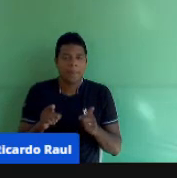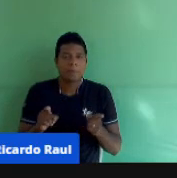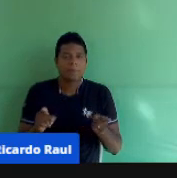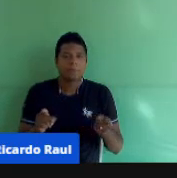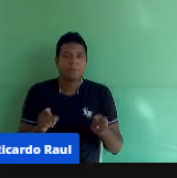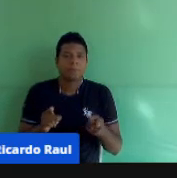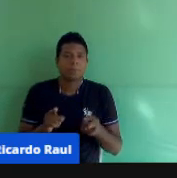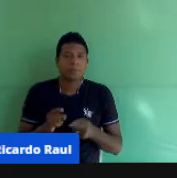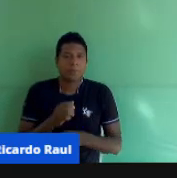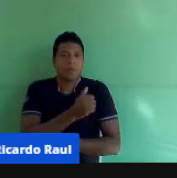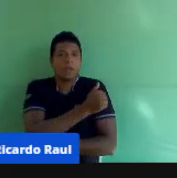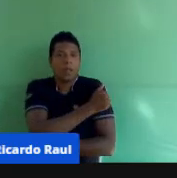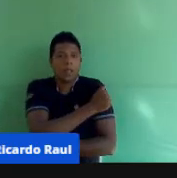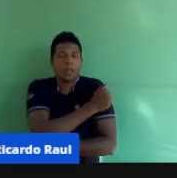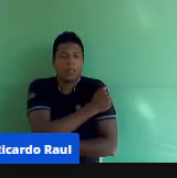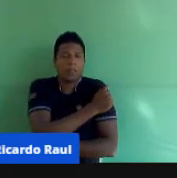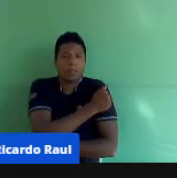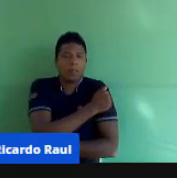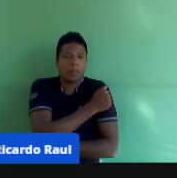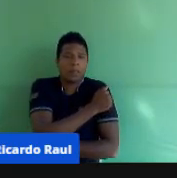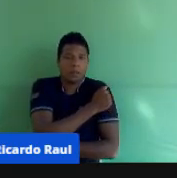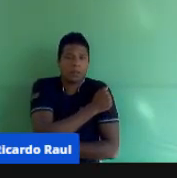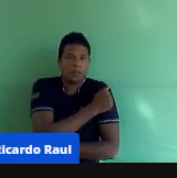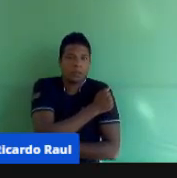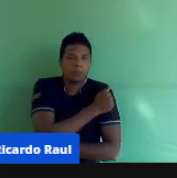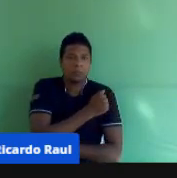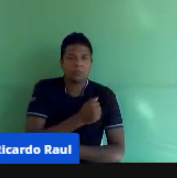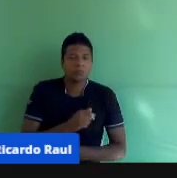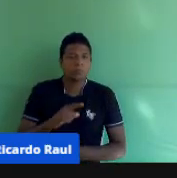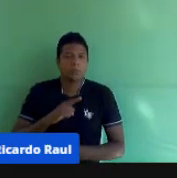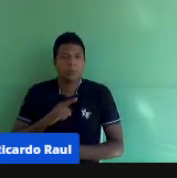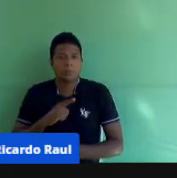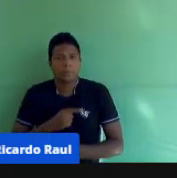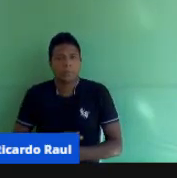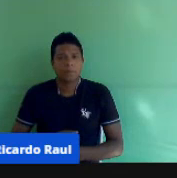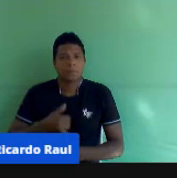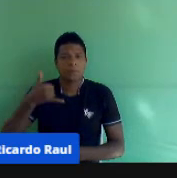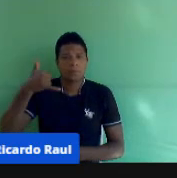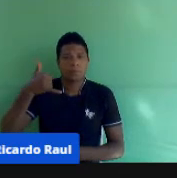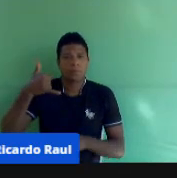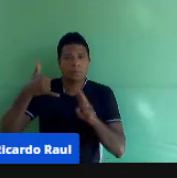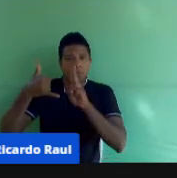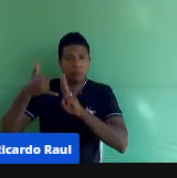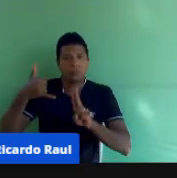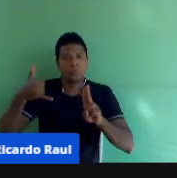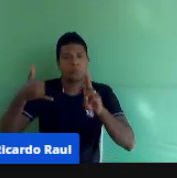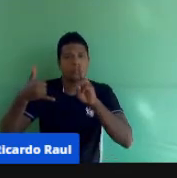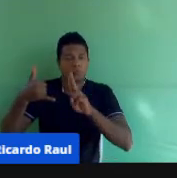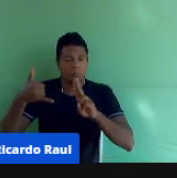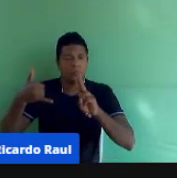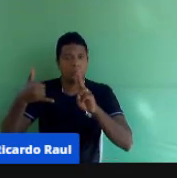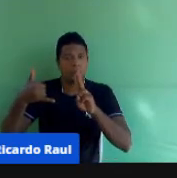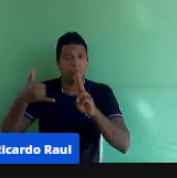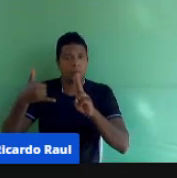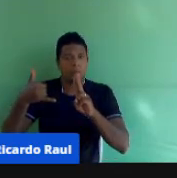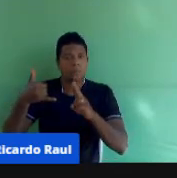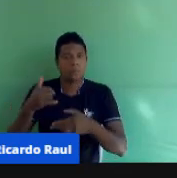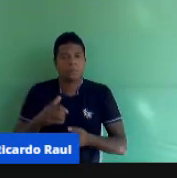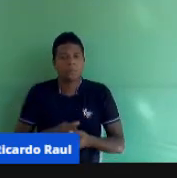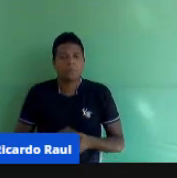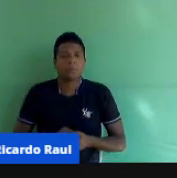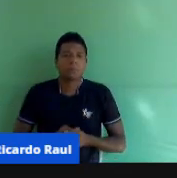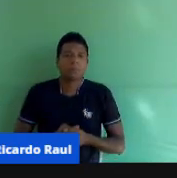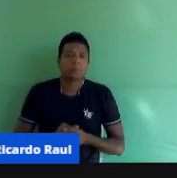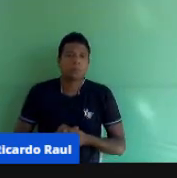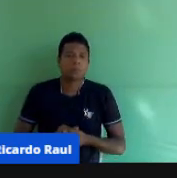de alunos, em grande parte, com acesso ao celular, em maior ou menor medida, dependendo da localização